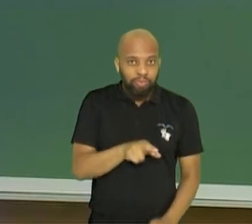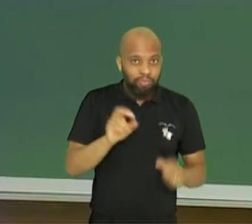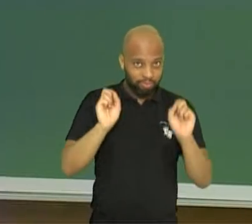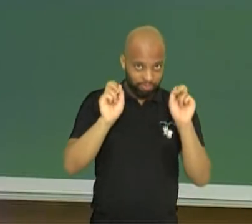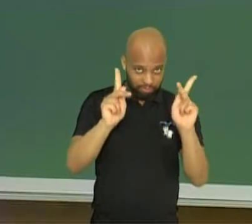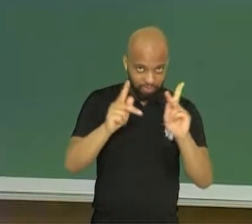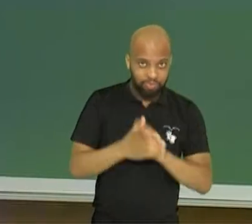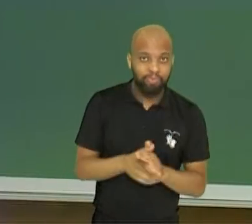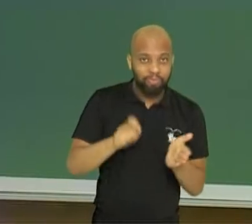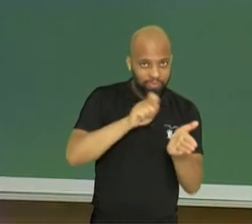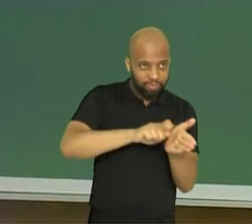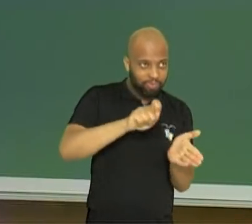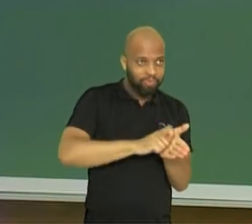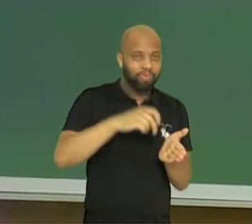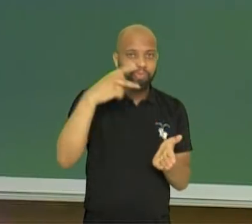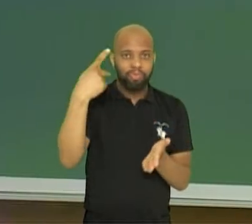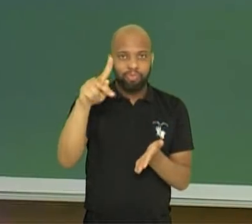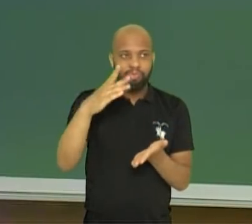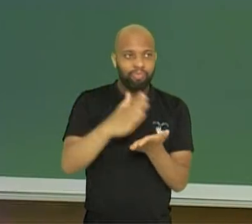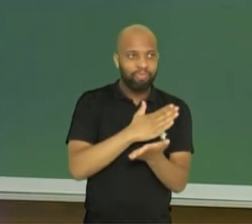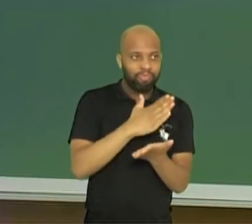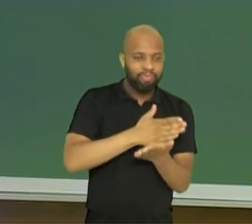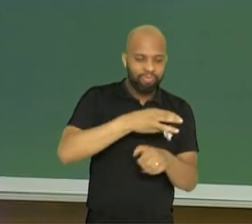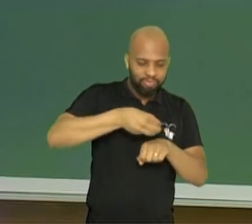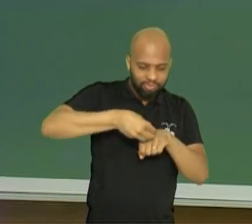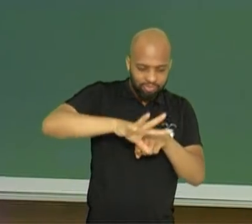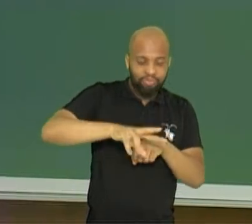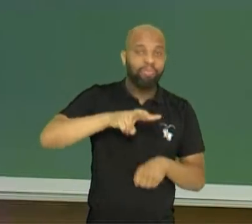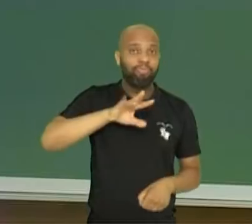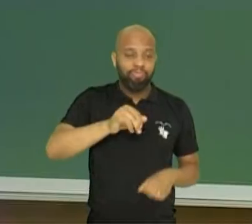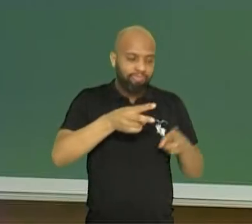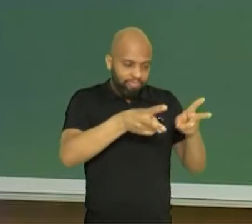bom? Vai anotando aí as dicas e vamos